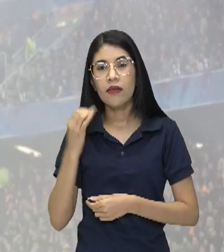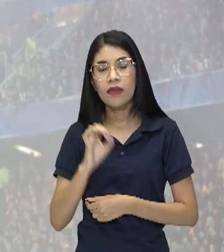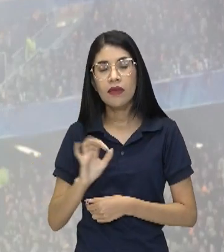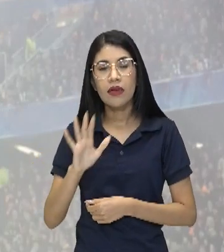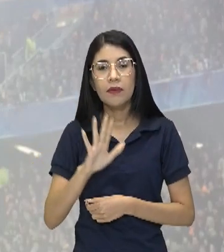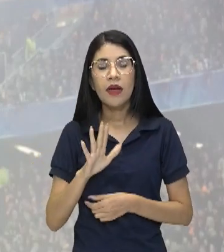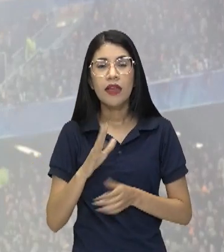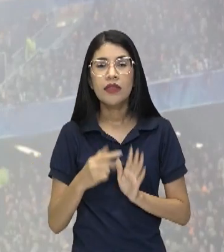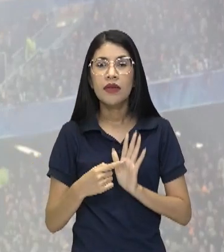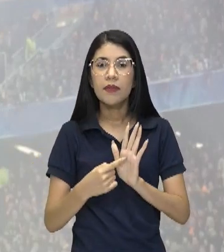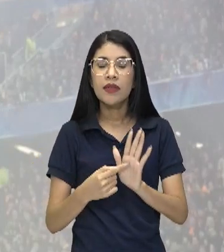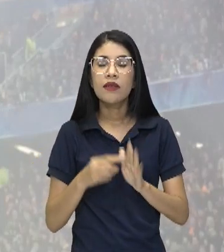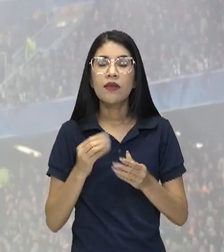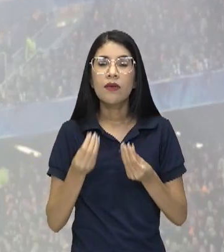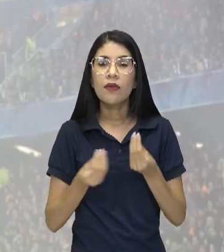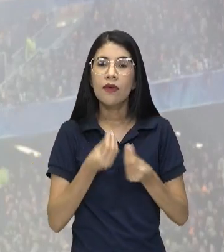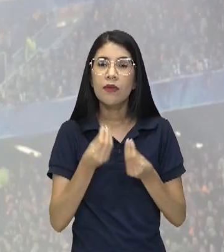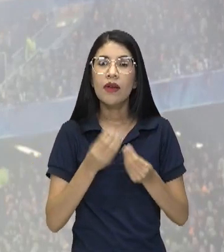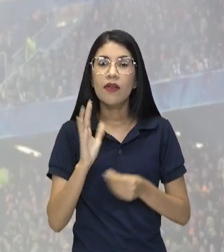salto em altura,